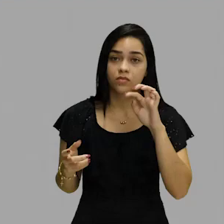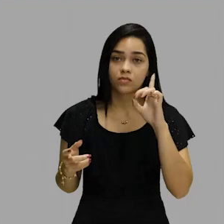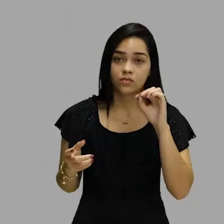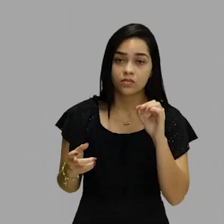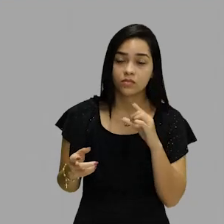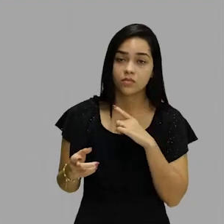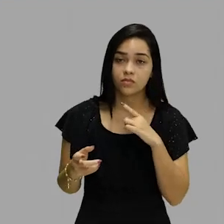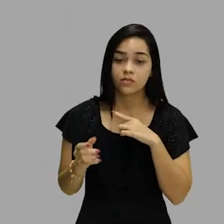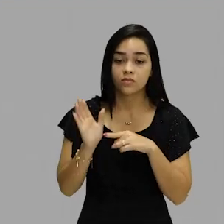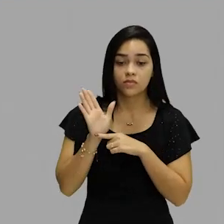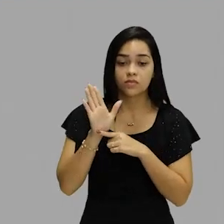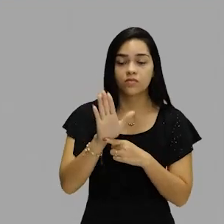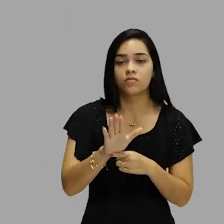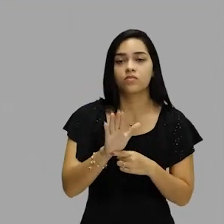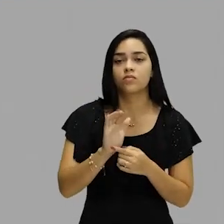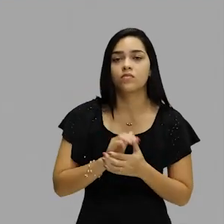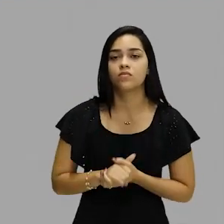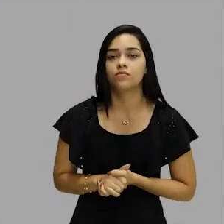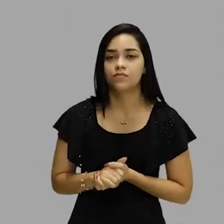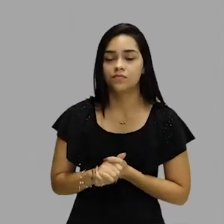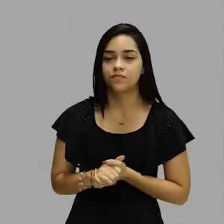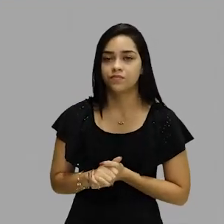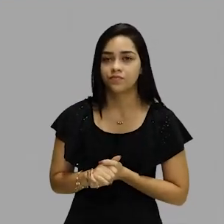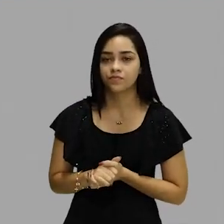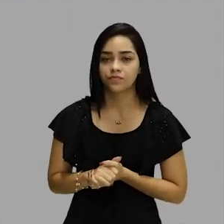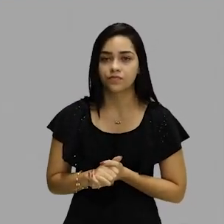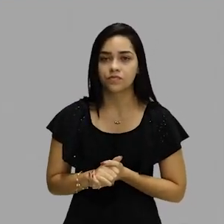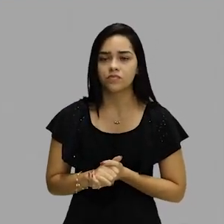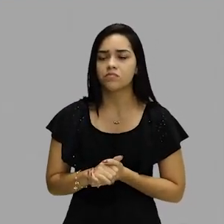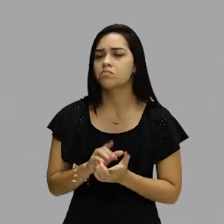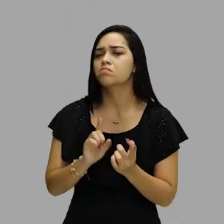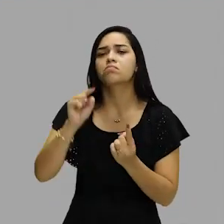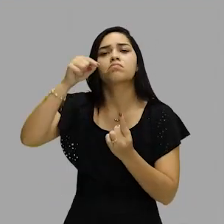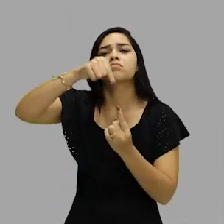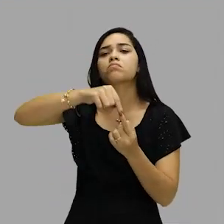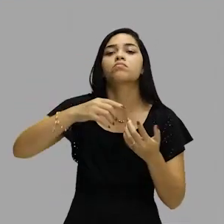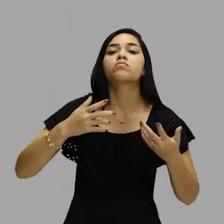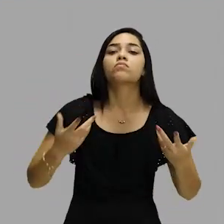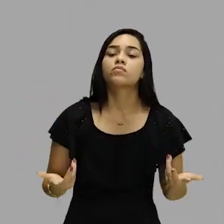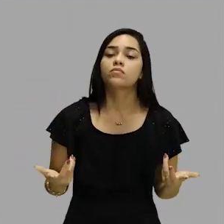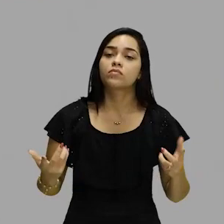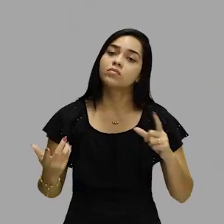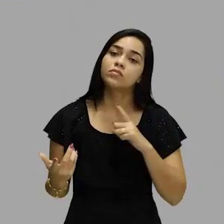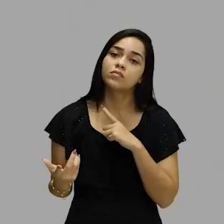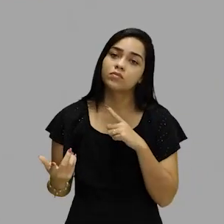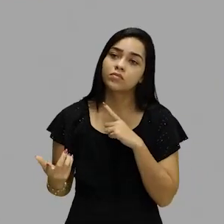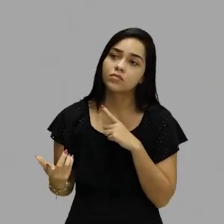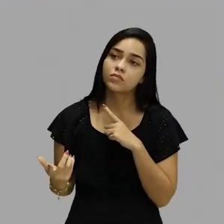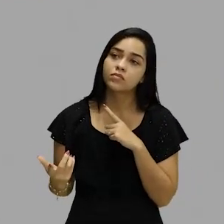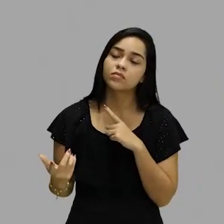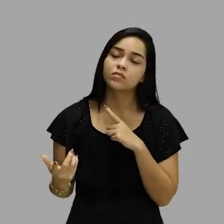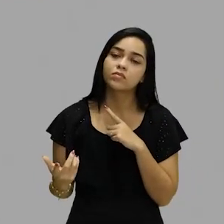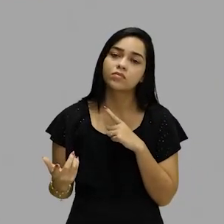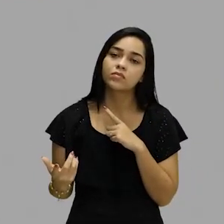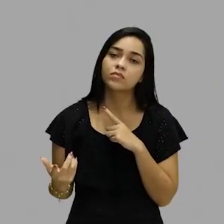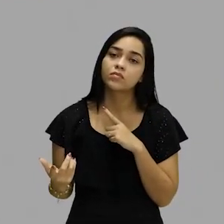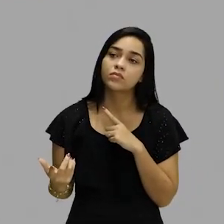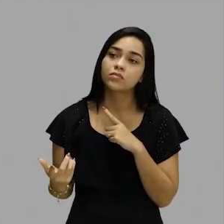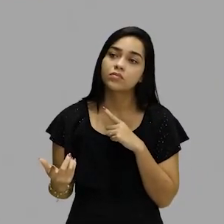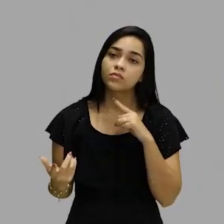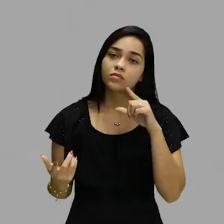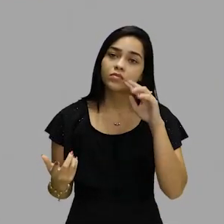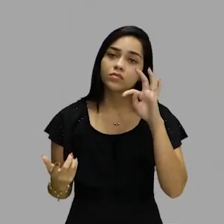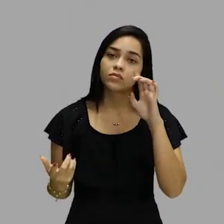ali dando suporte, né? E para que serve o tecido conjuntivo? Ele leva até o